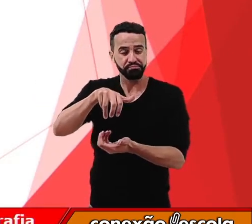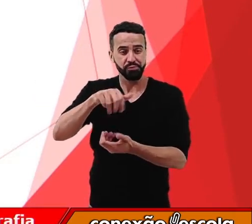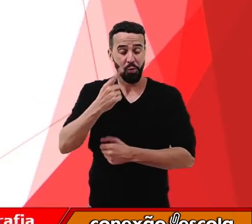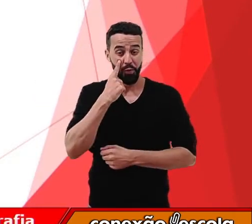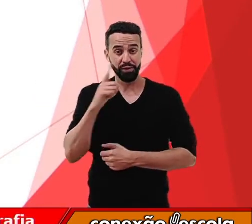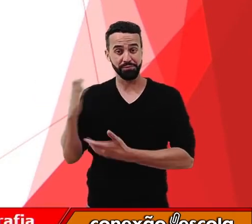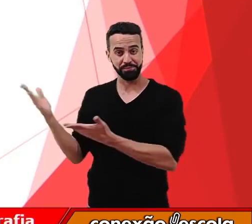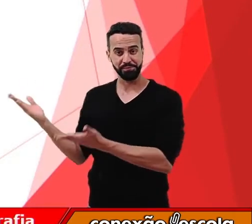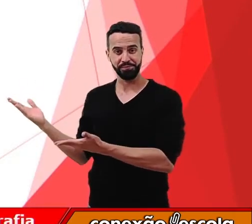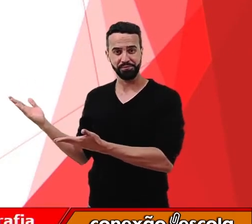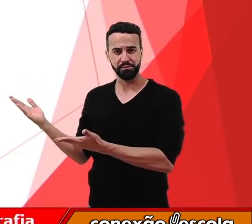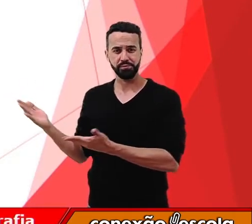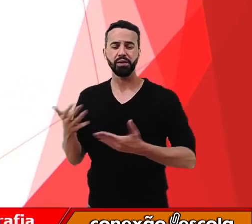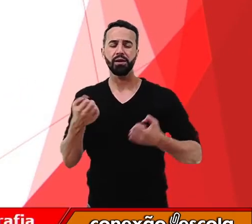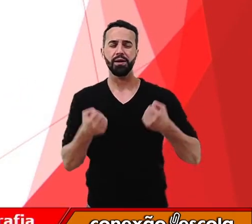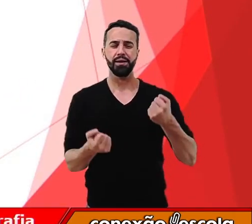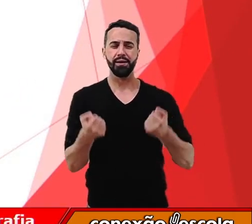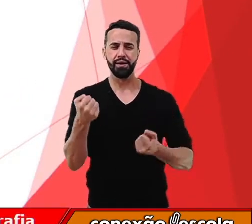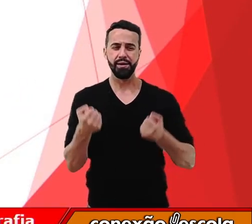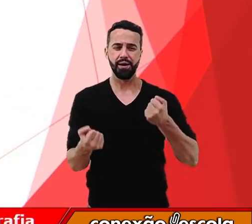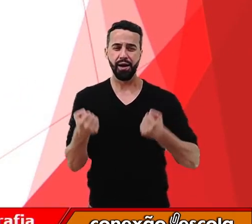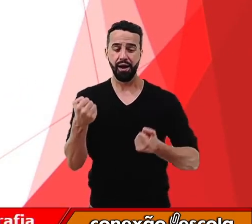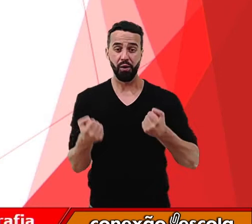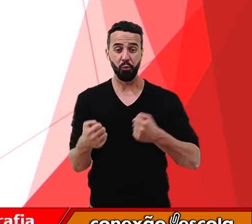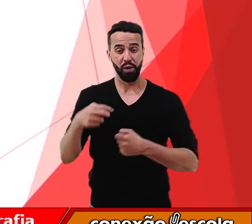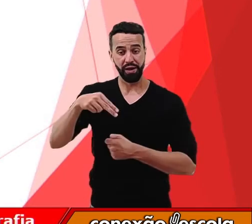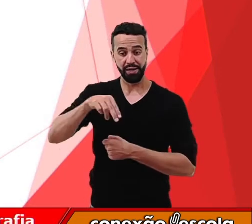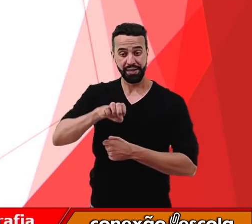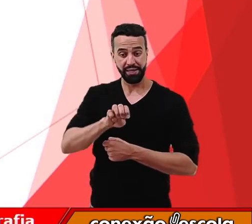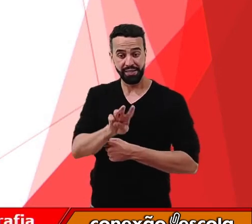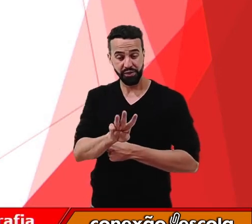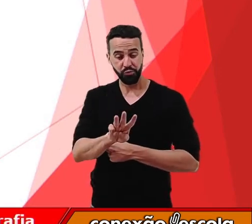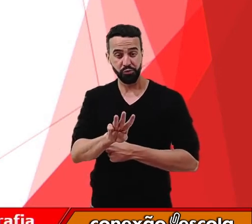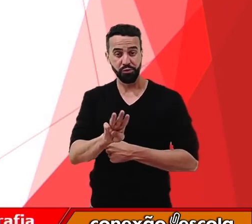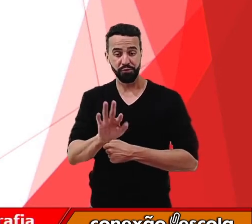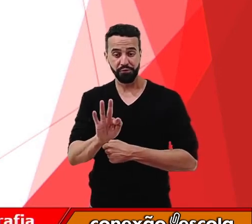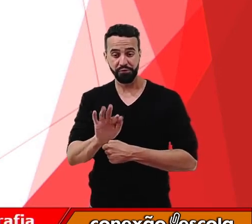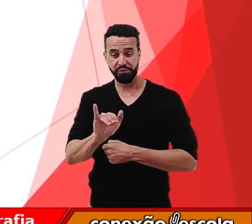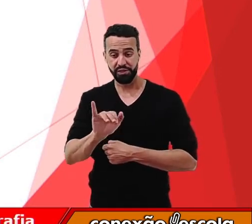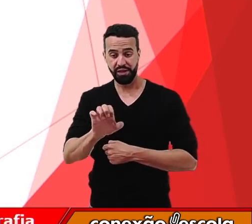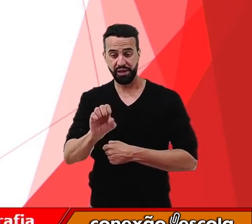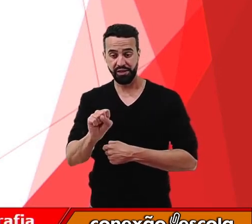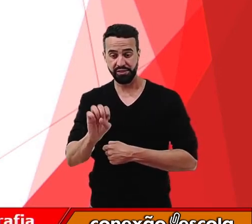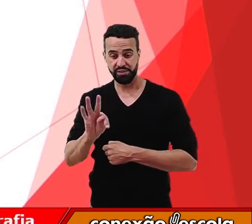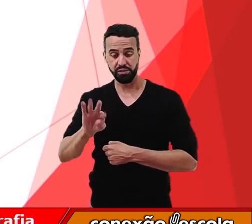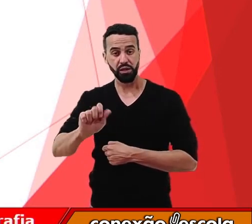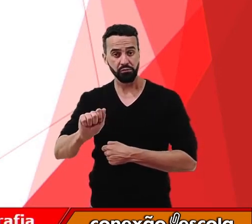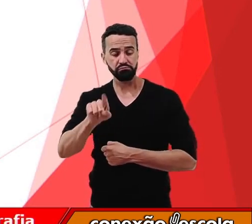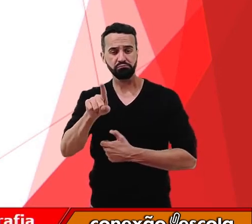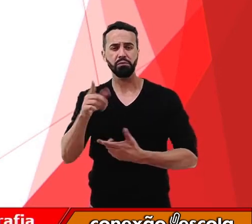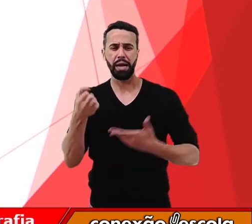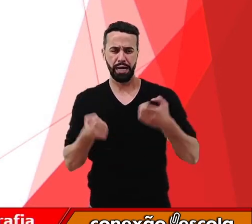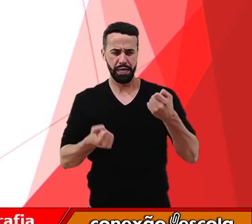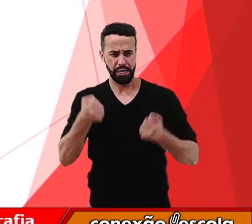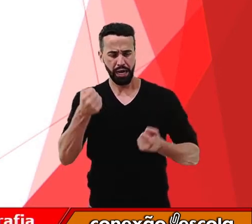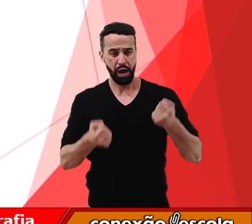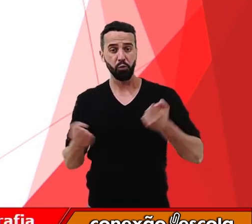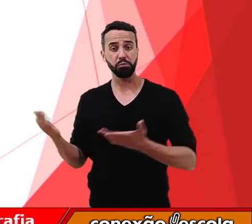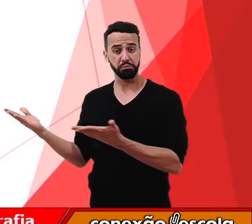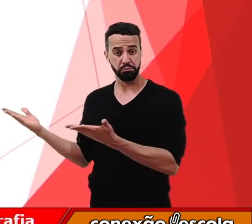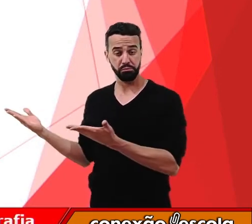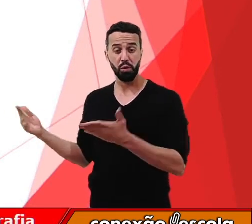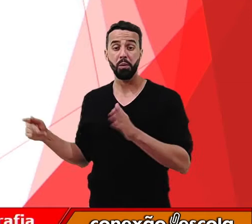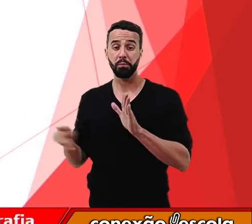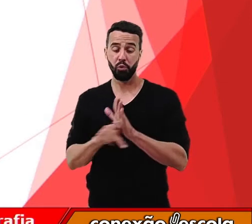que está aí para vocês, é o New Fiesta. O New Fiesta é um carro da